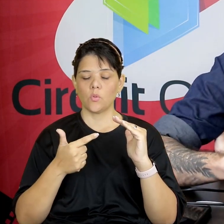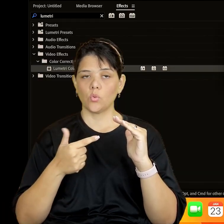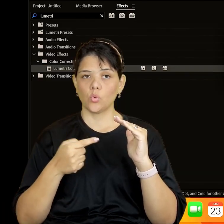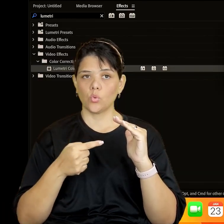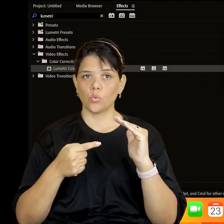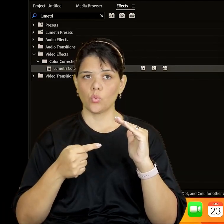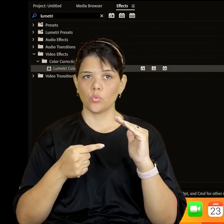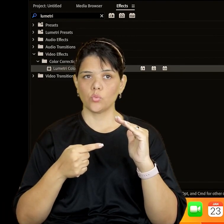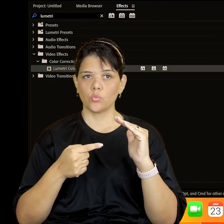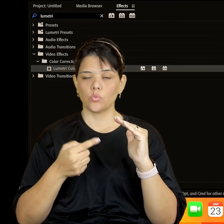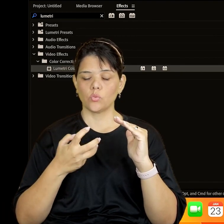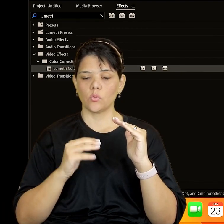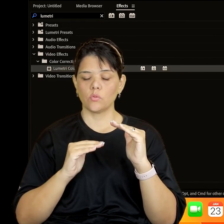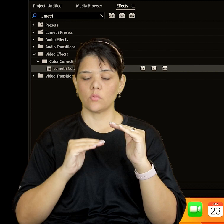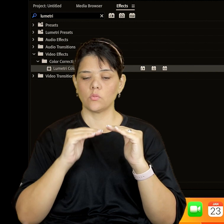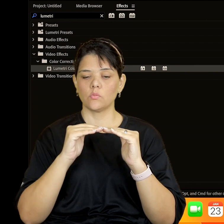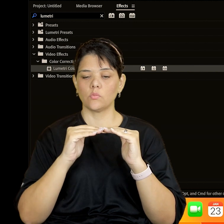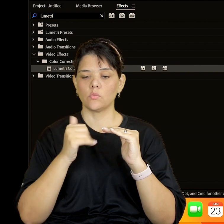2.